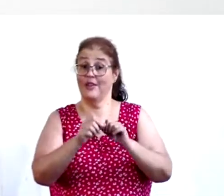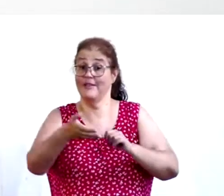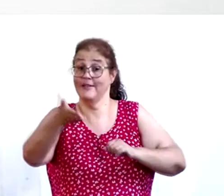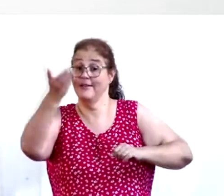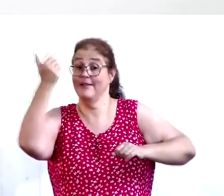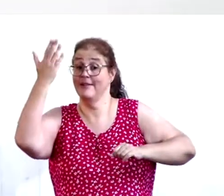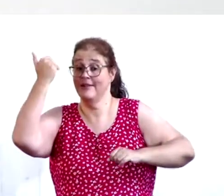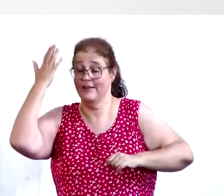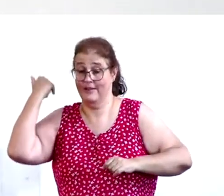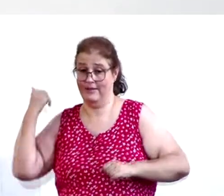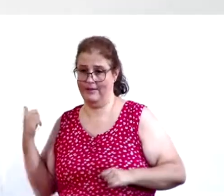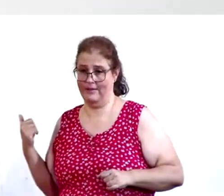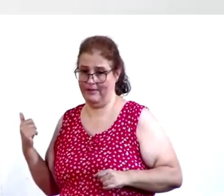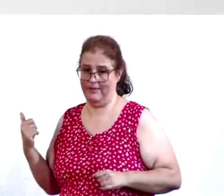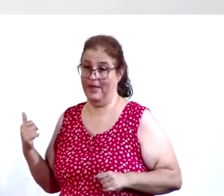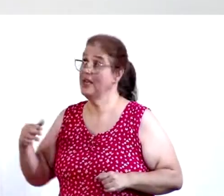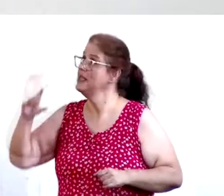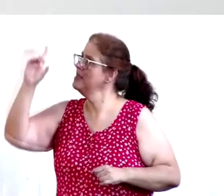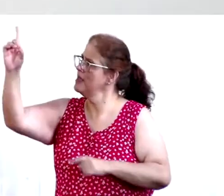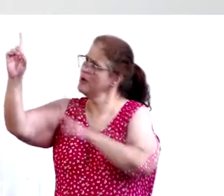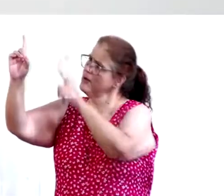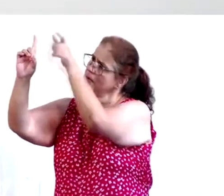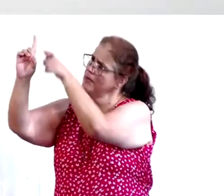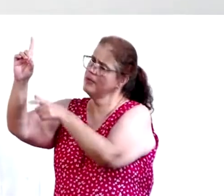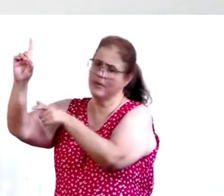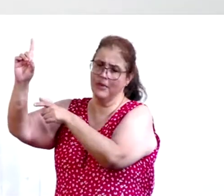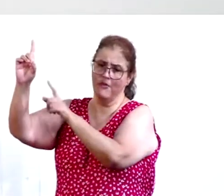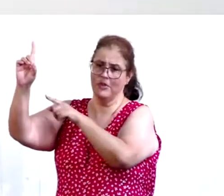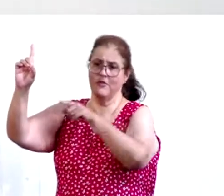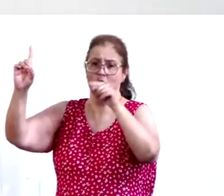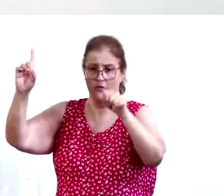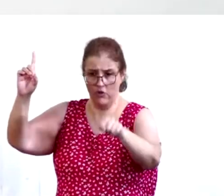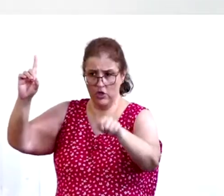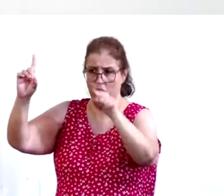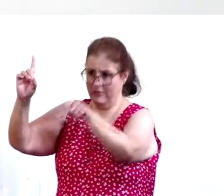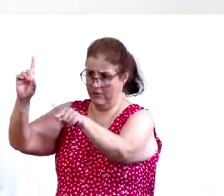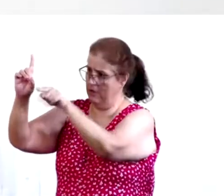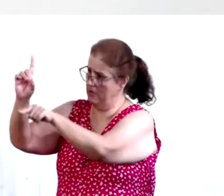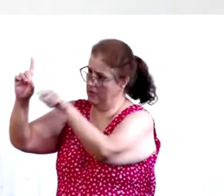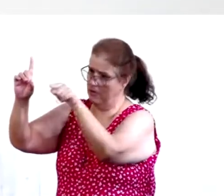Ele unilateralmente disse, você,